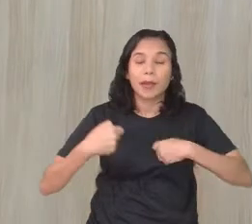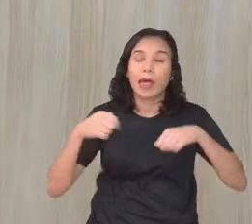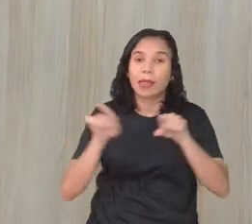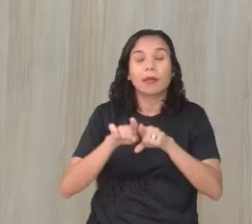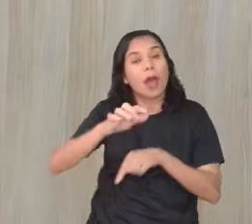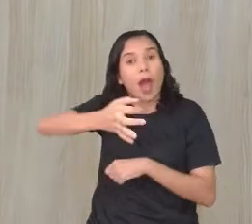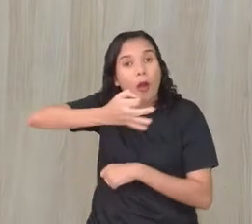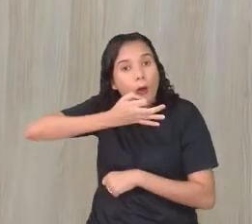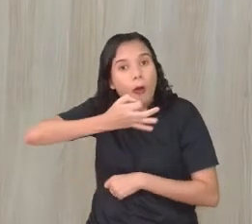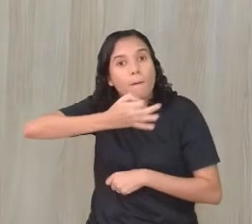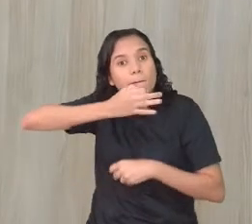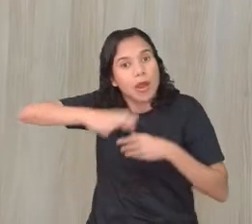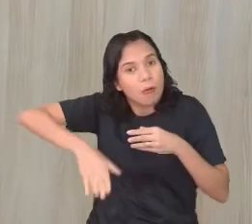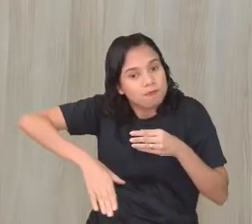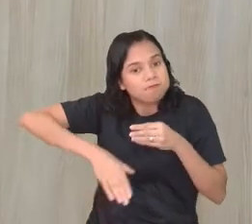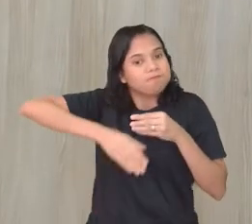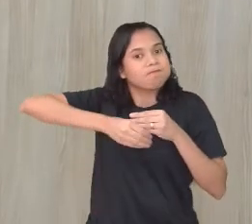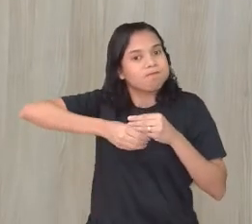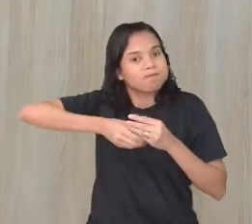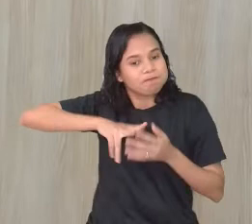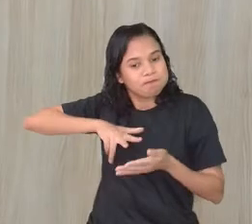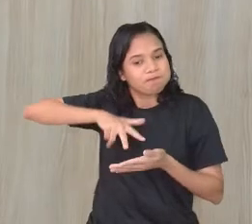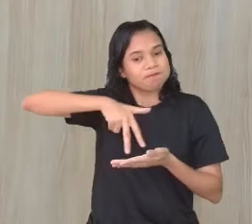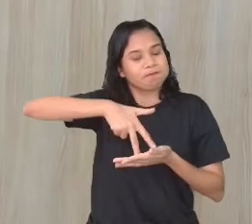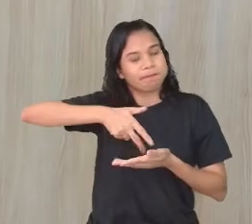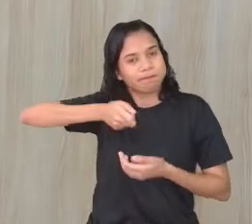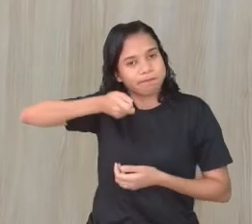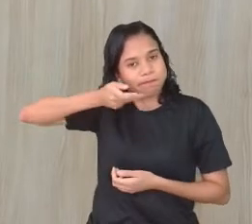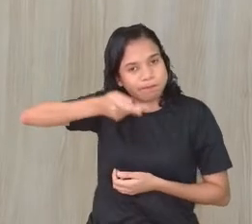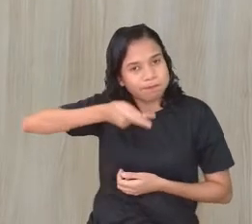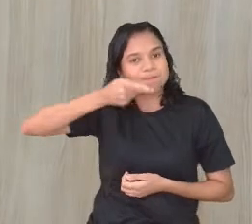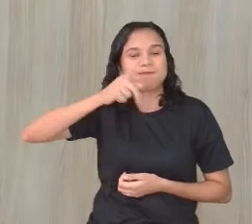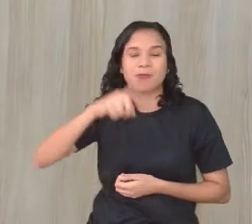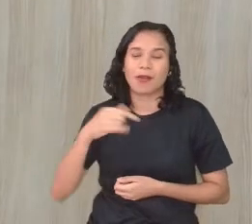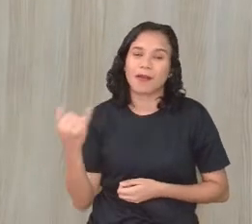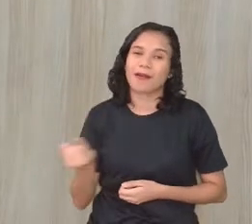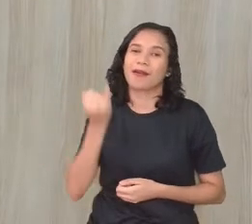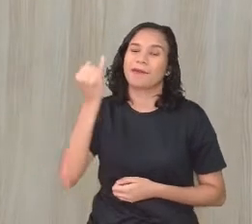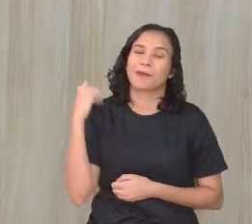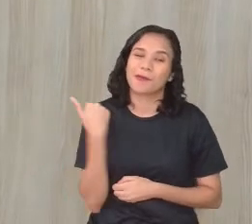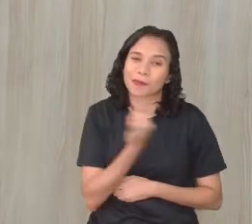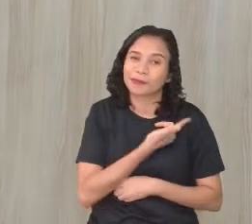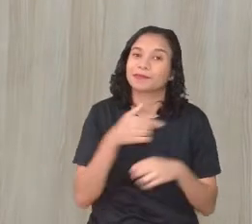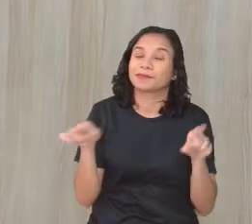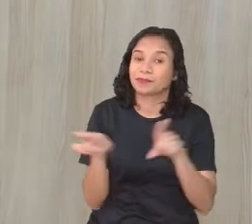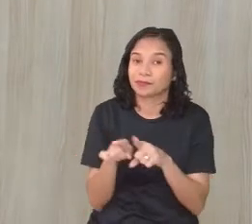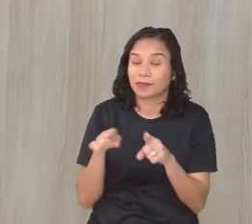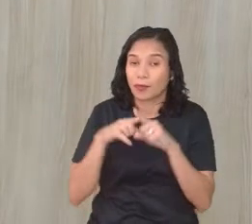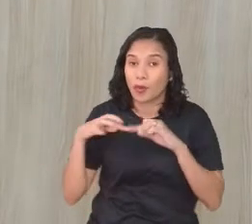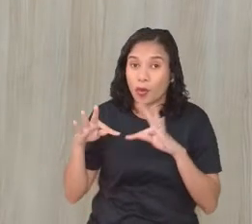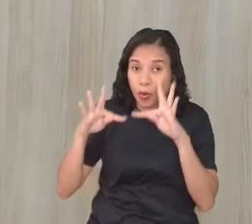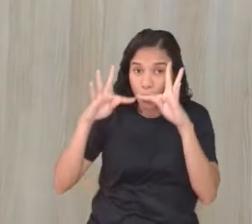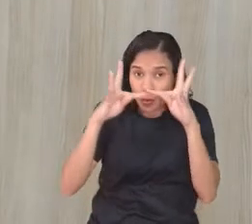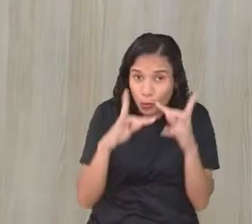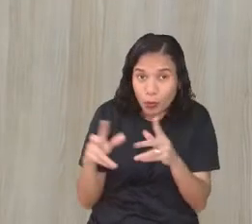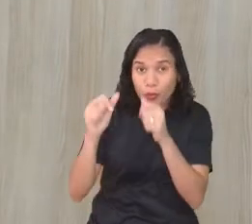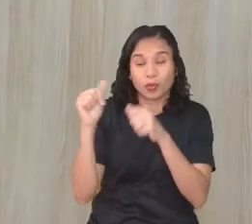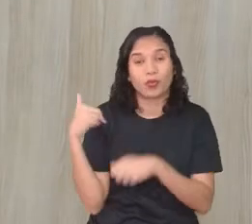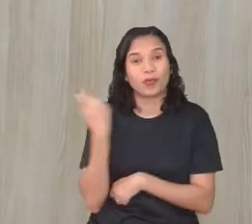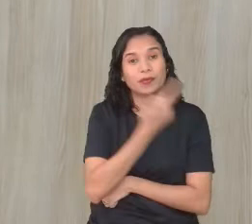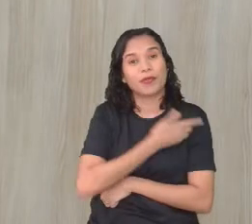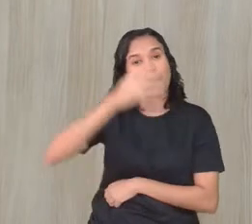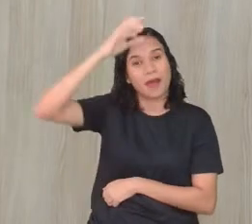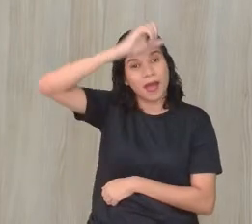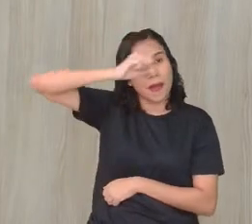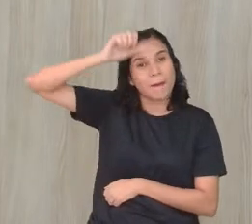também opinar, falar, argumentar. Isso é muito importante. E tudo isso aprendemos